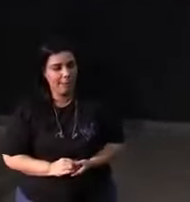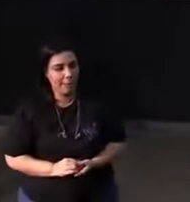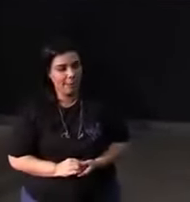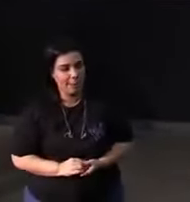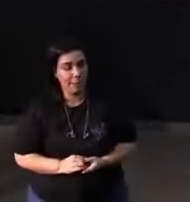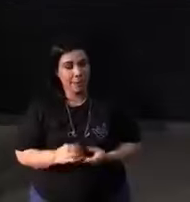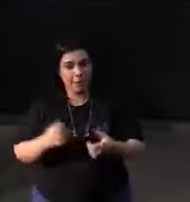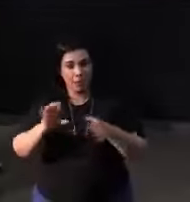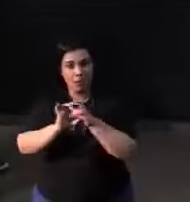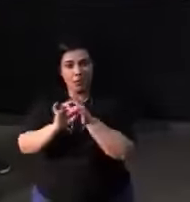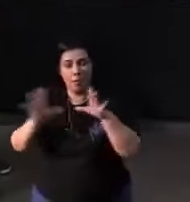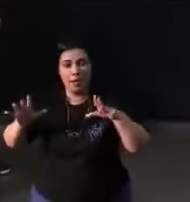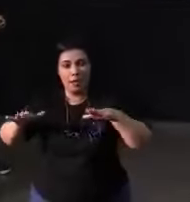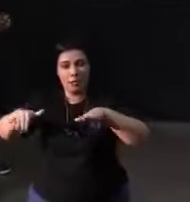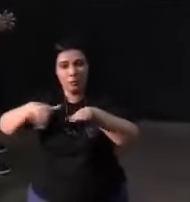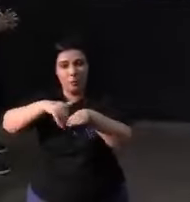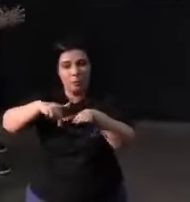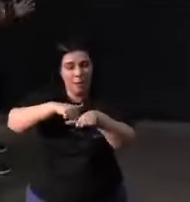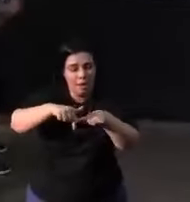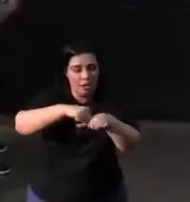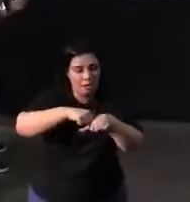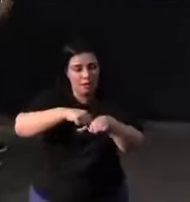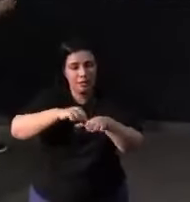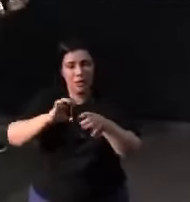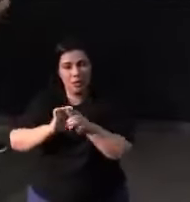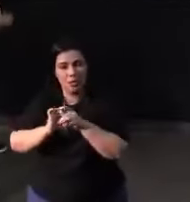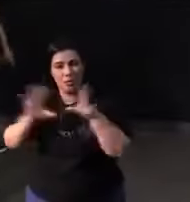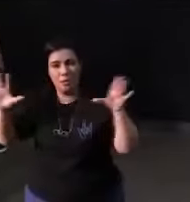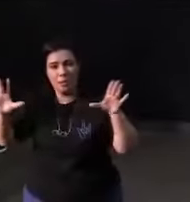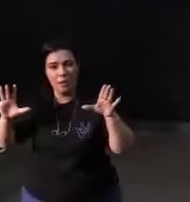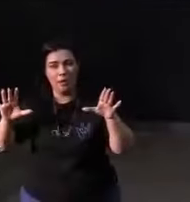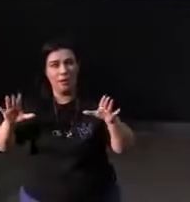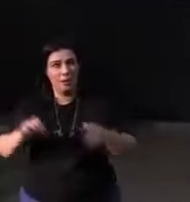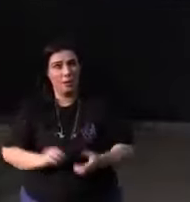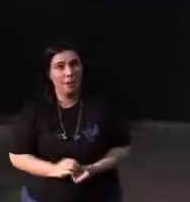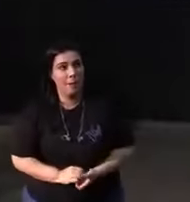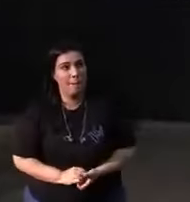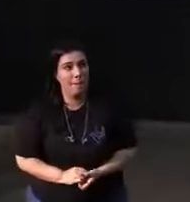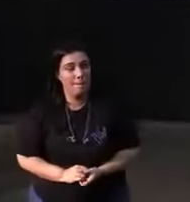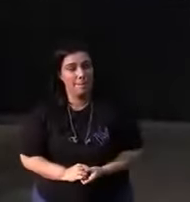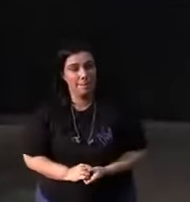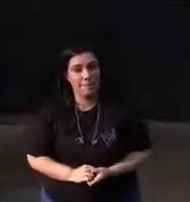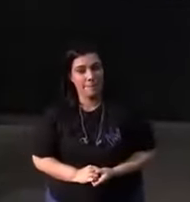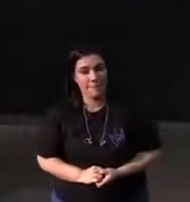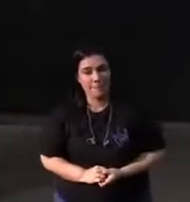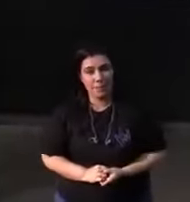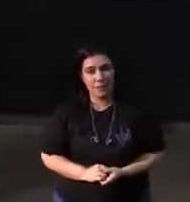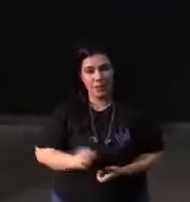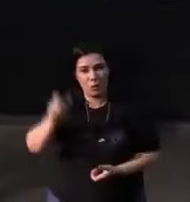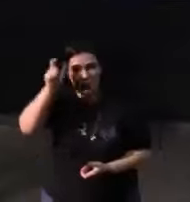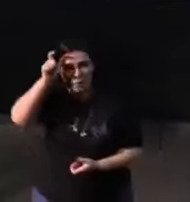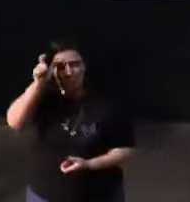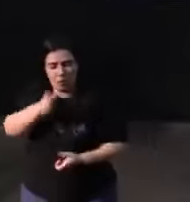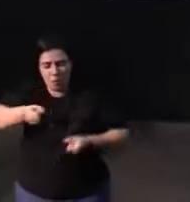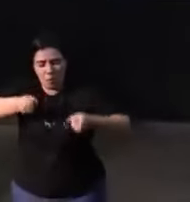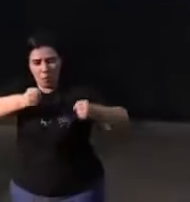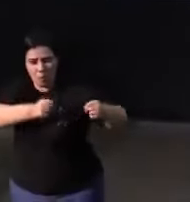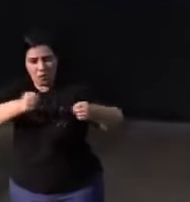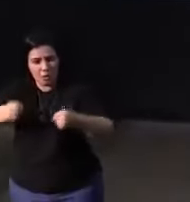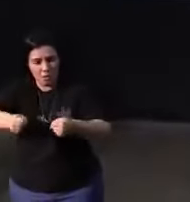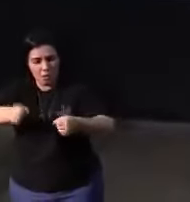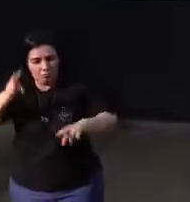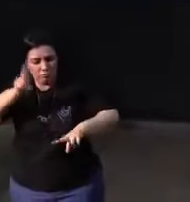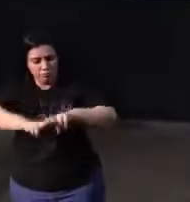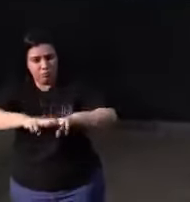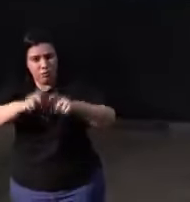Eu libero os seus pés, eu liberto as suas pernas. O inimigo não tem poder para te prender no seu